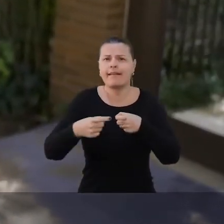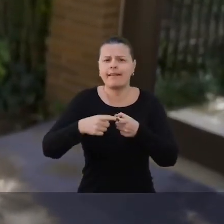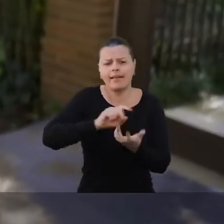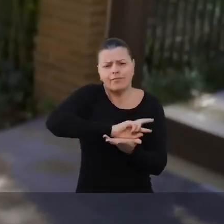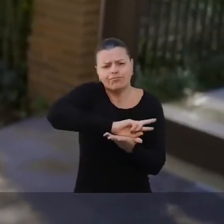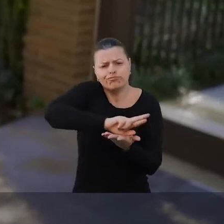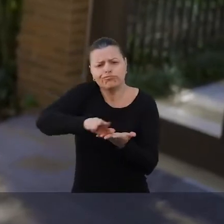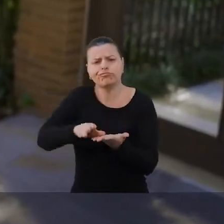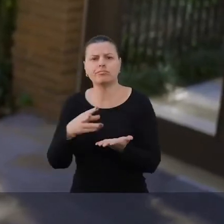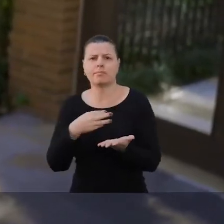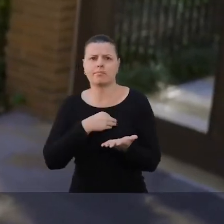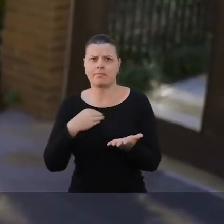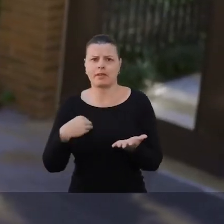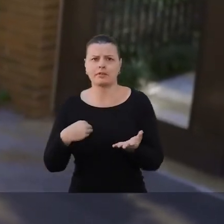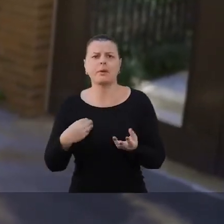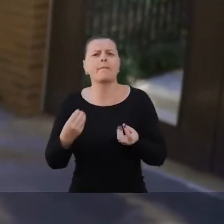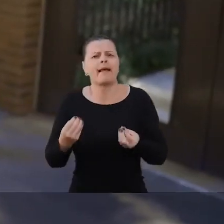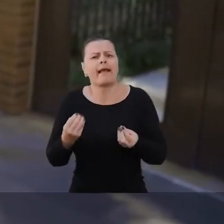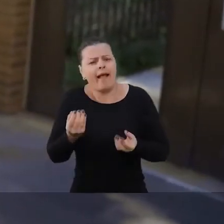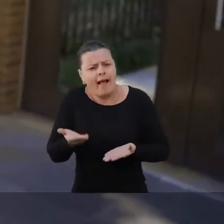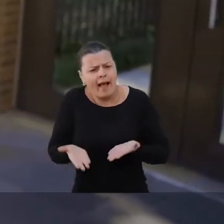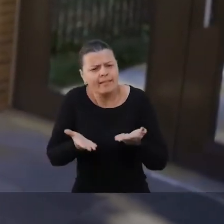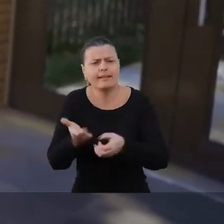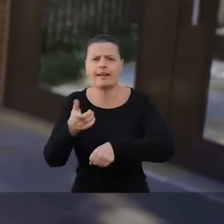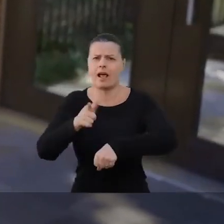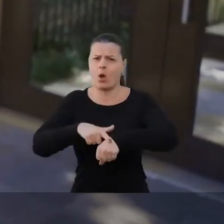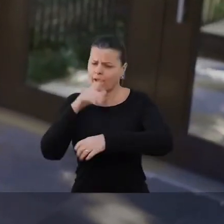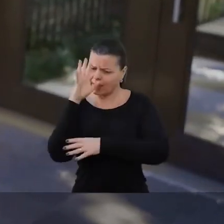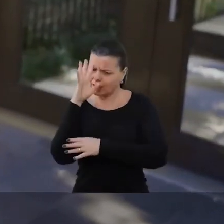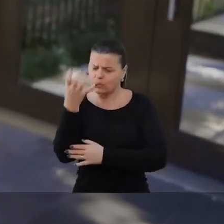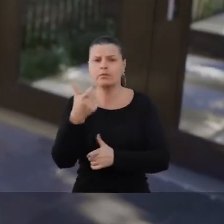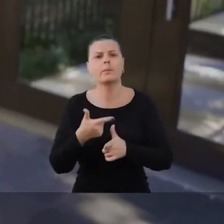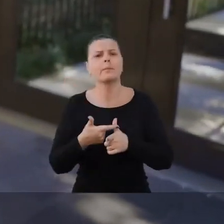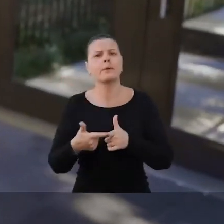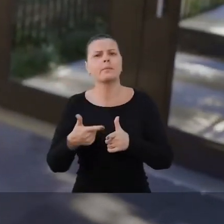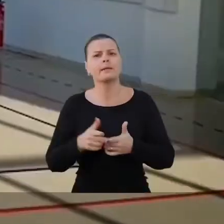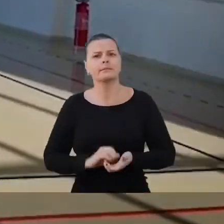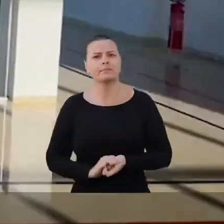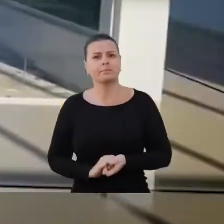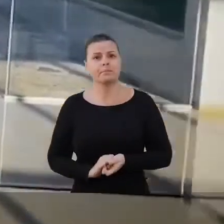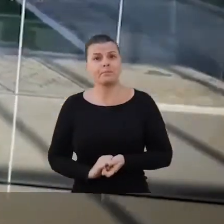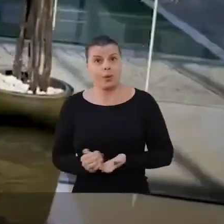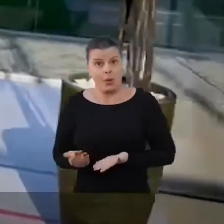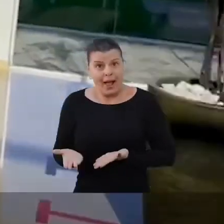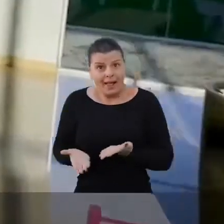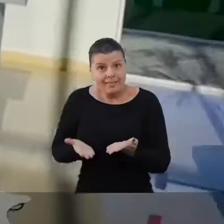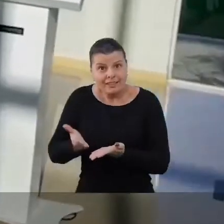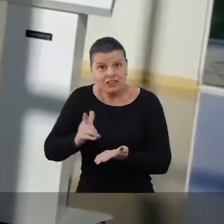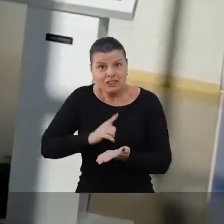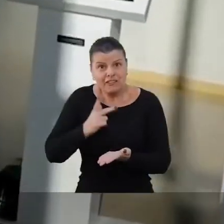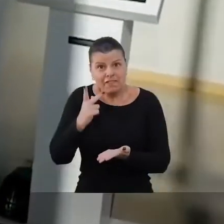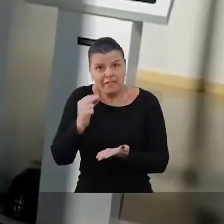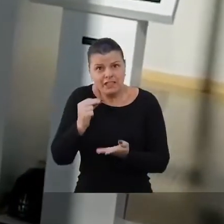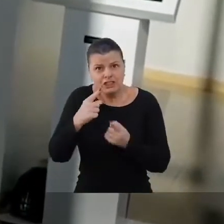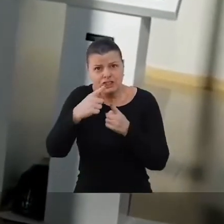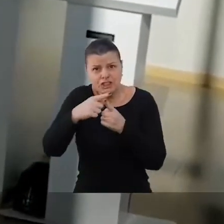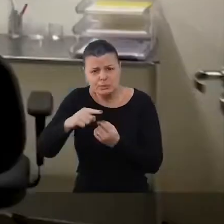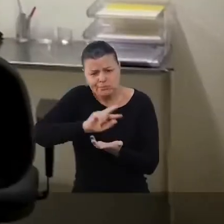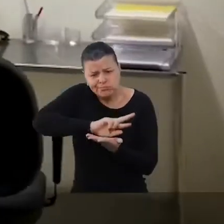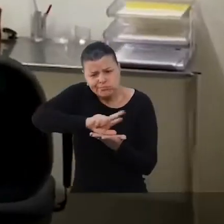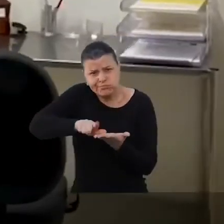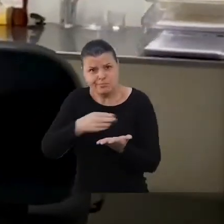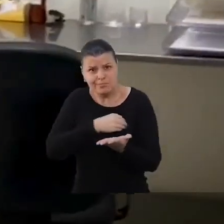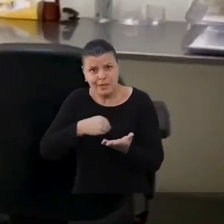de especialidades para atender na hora e resolver o problema. Com atendimento em mais de 20